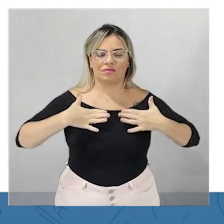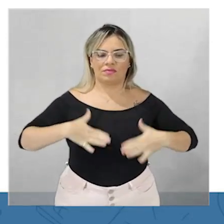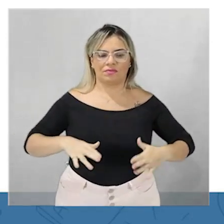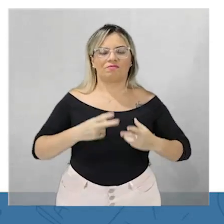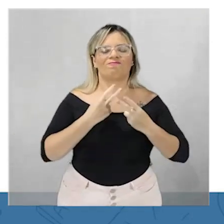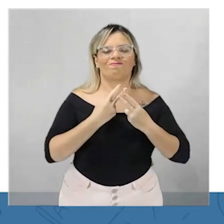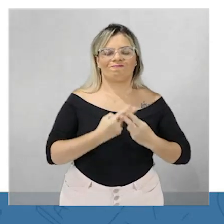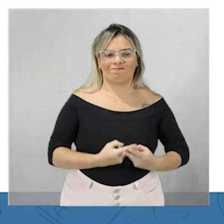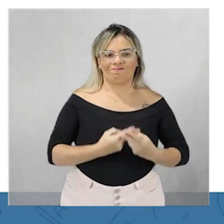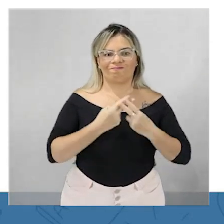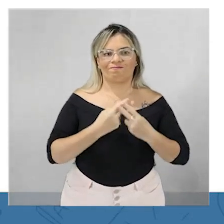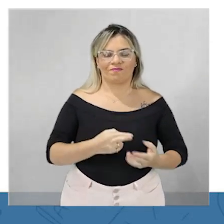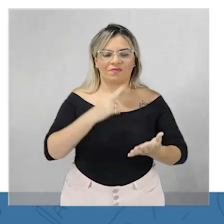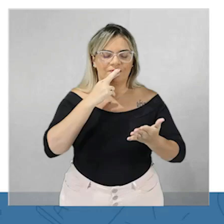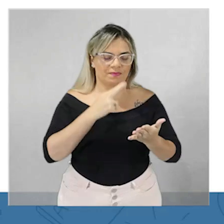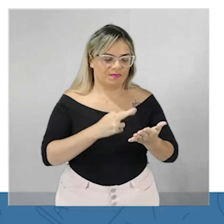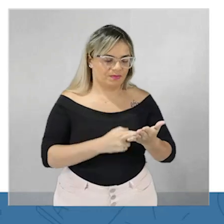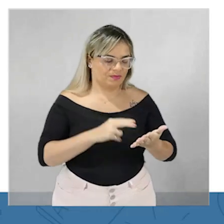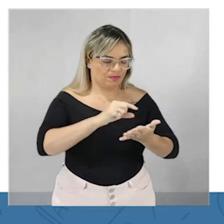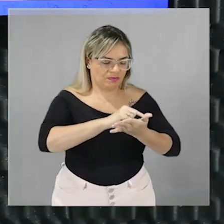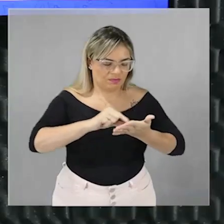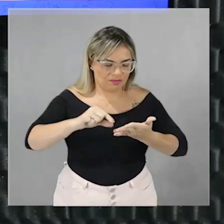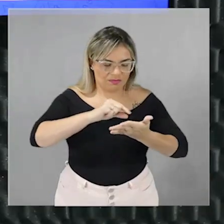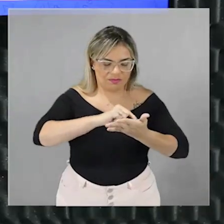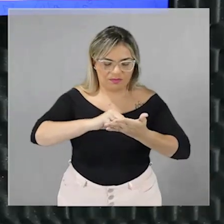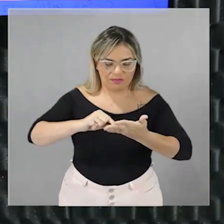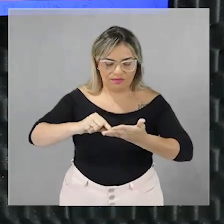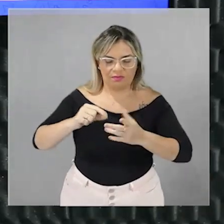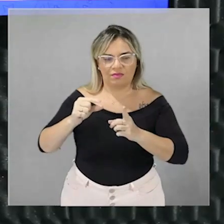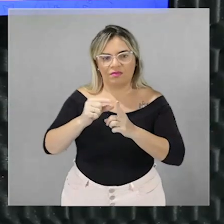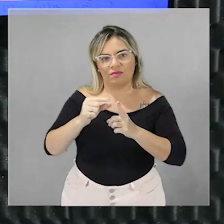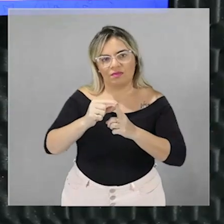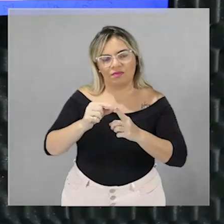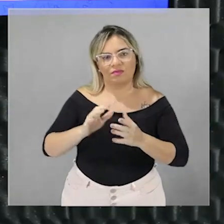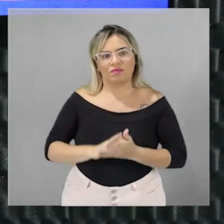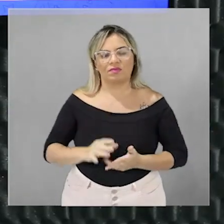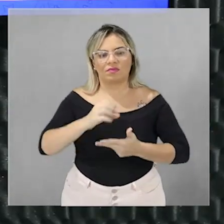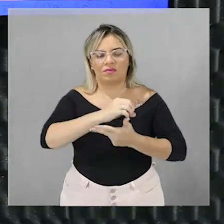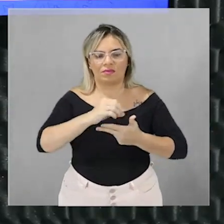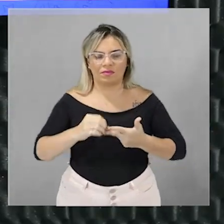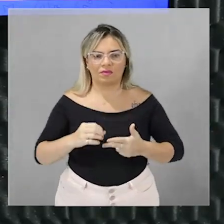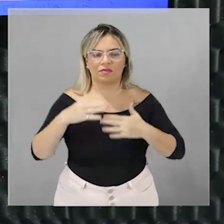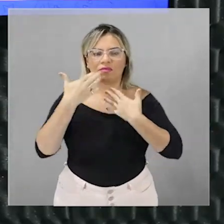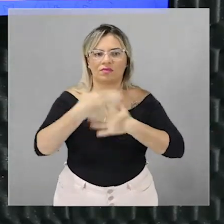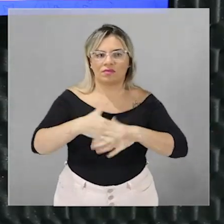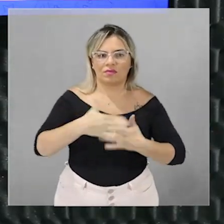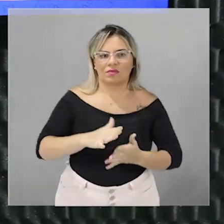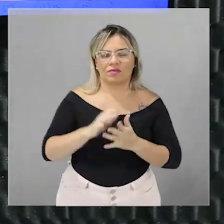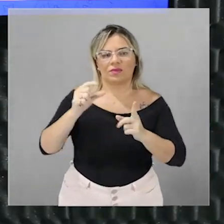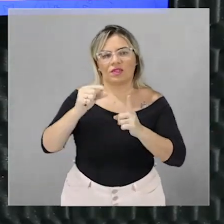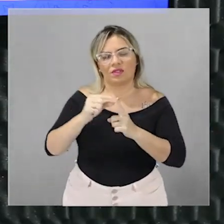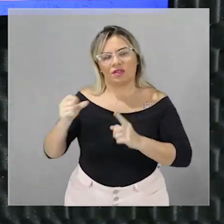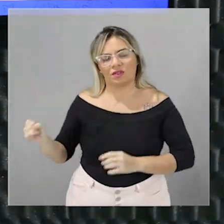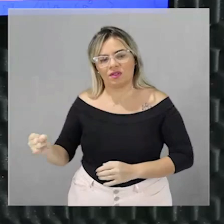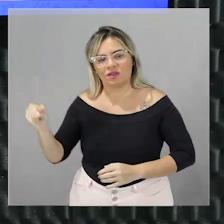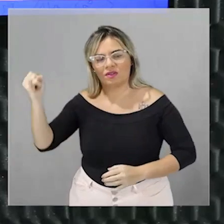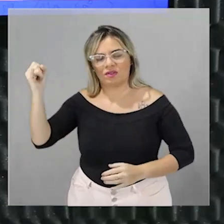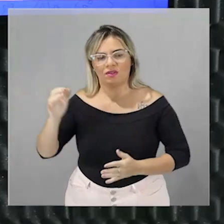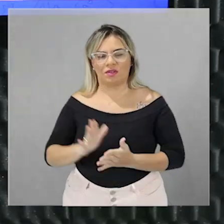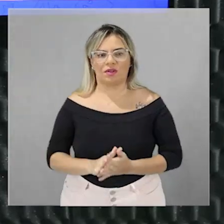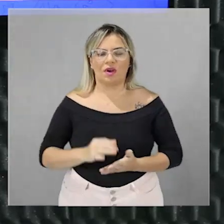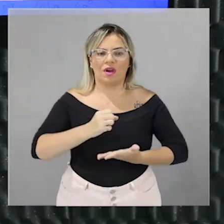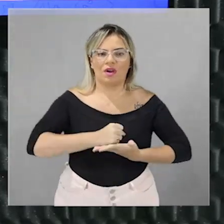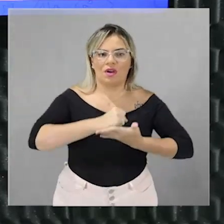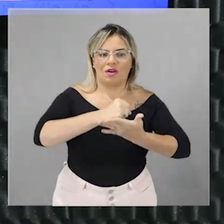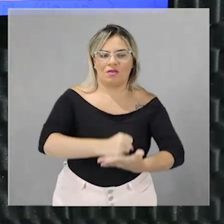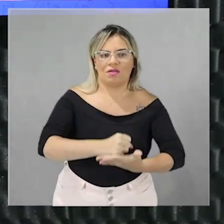para respondê-las, grifa os termos, sempre gosto de citar, rabisca a tua prova do Enem, tá certo? Puxa, palavras-chave, marca, porque isso vai te